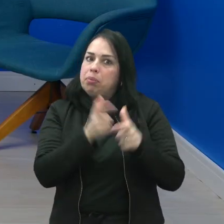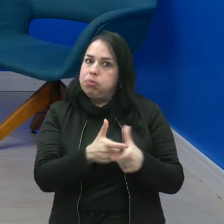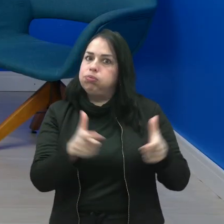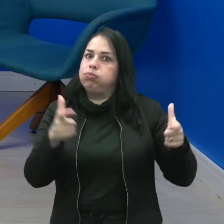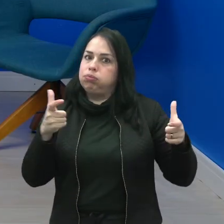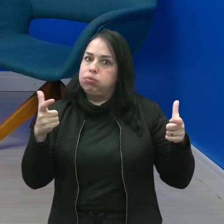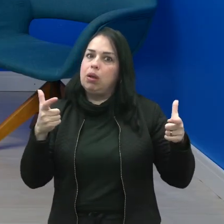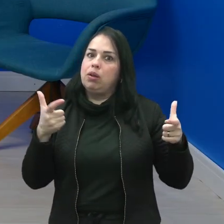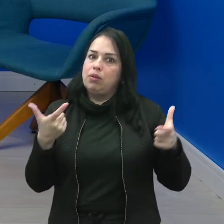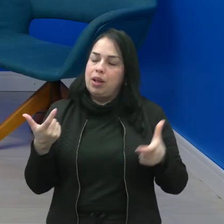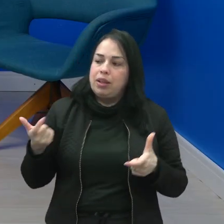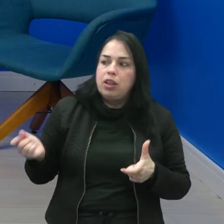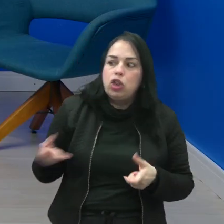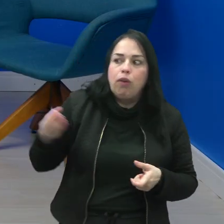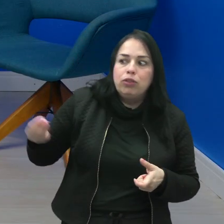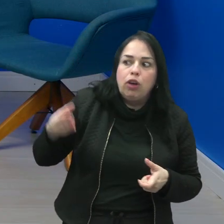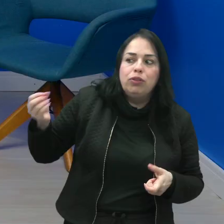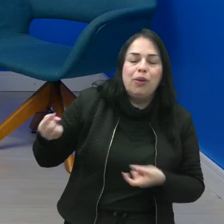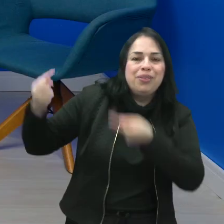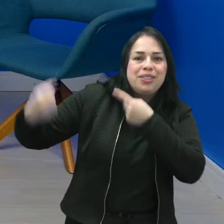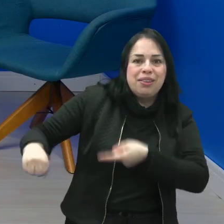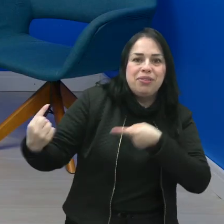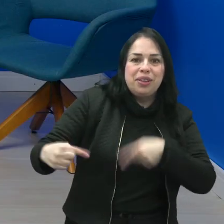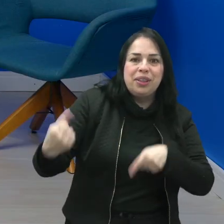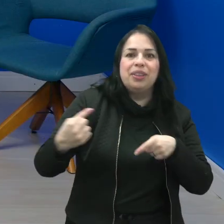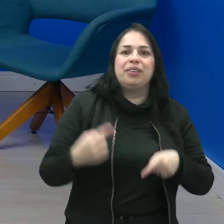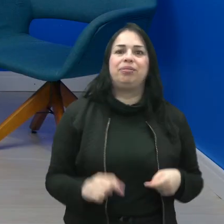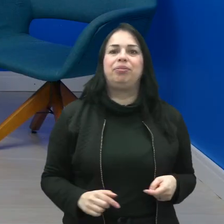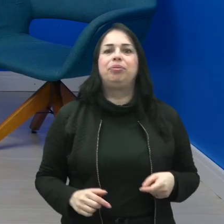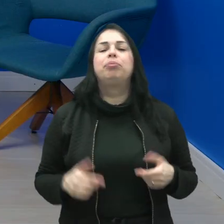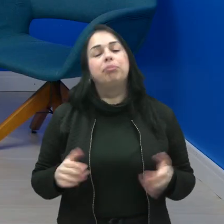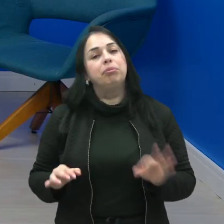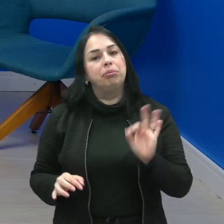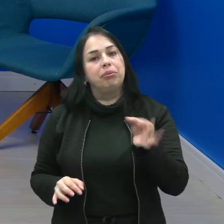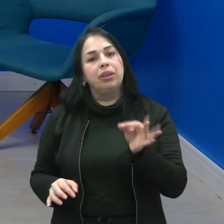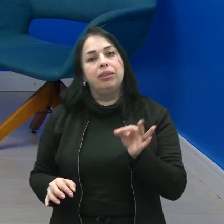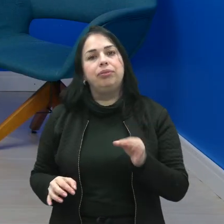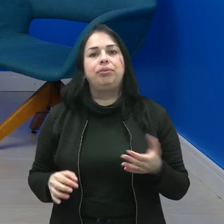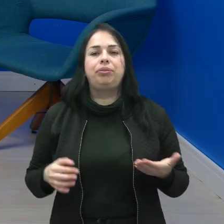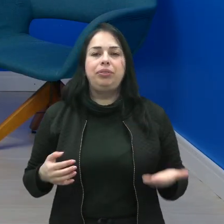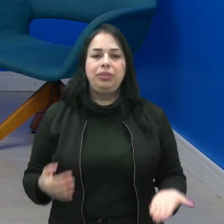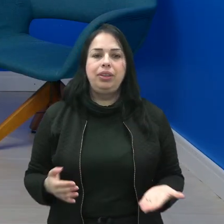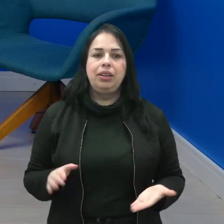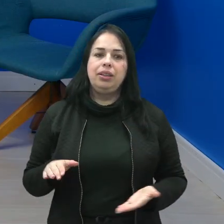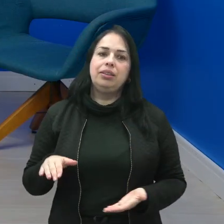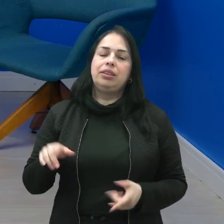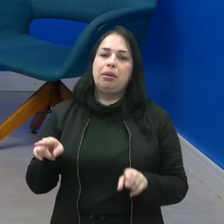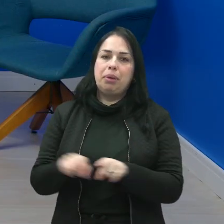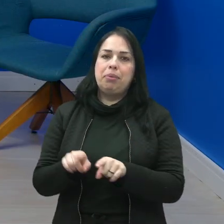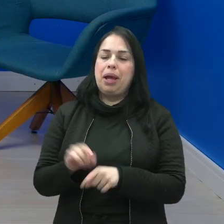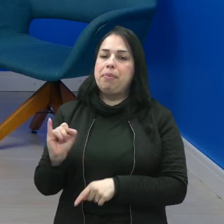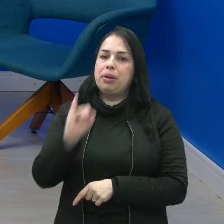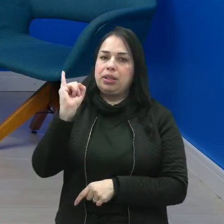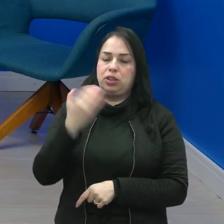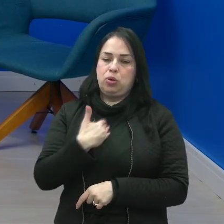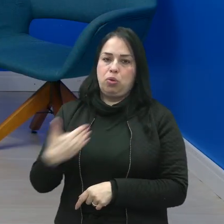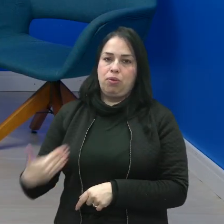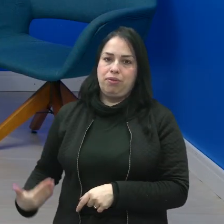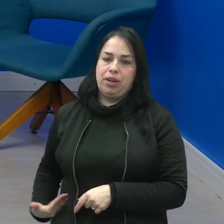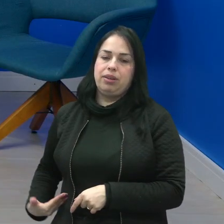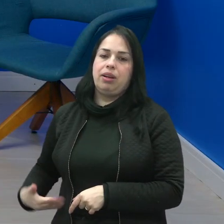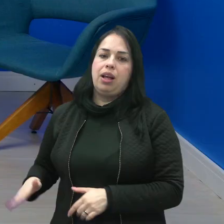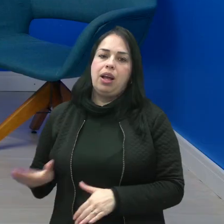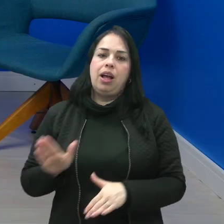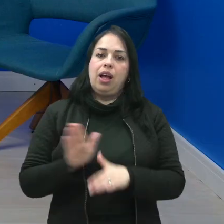sempre crescendo, né, Dani? Vão surgindo aí novos desafios, demandas e também soluções. Sem dúvidas. E é importante que o poder